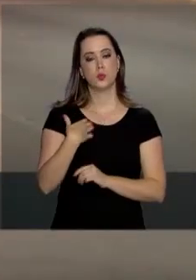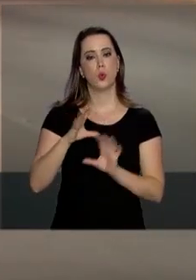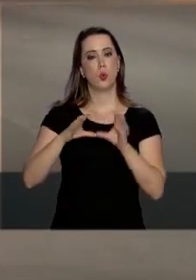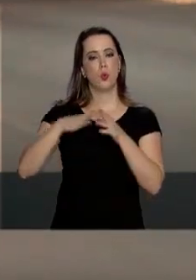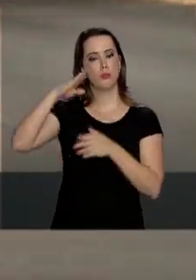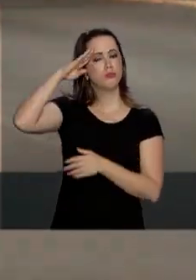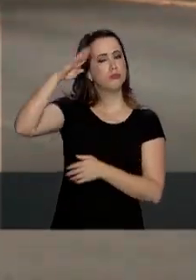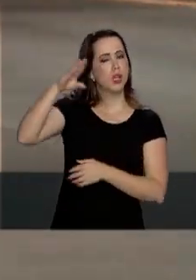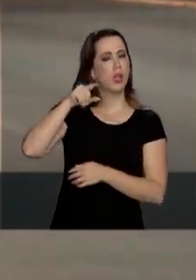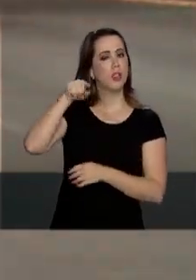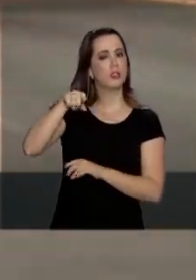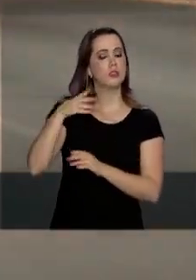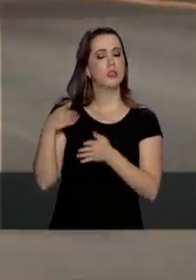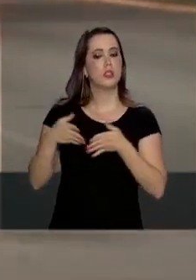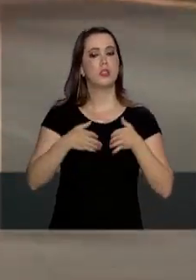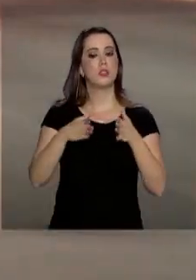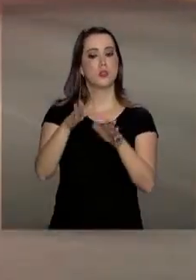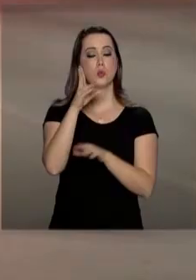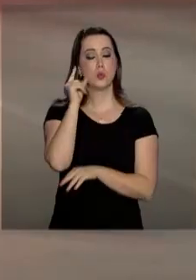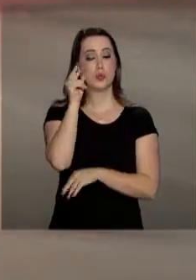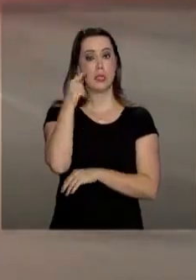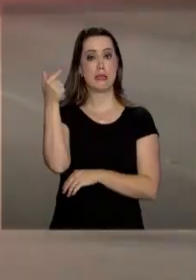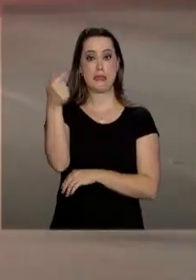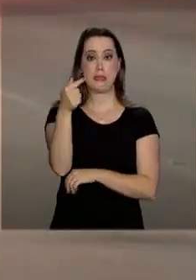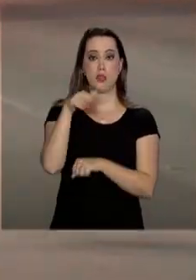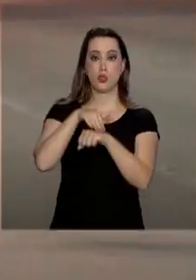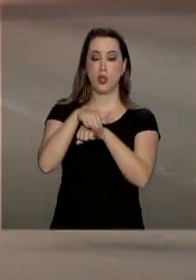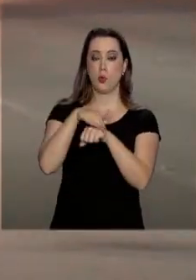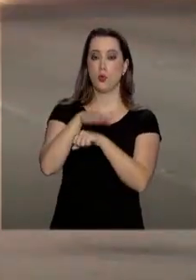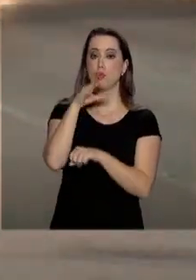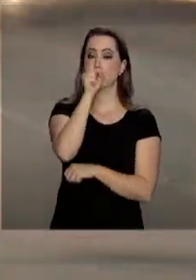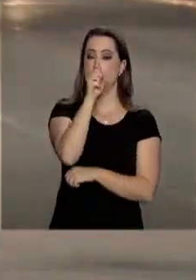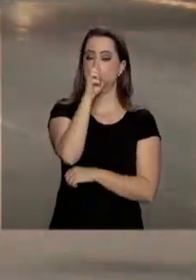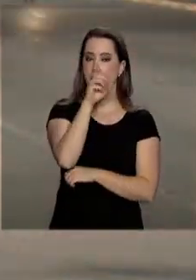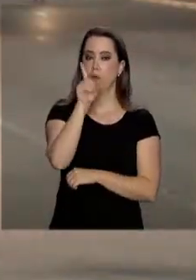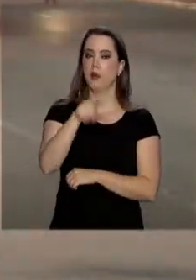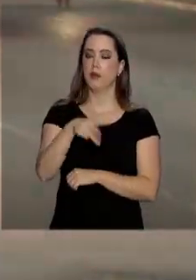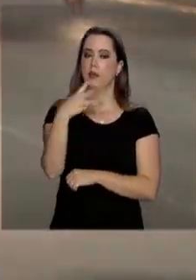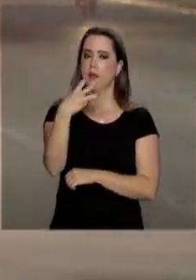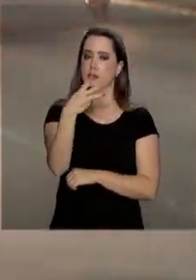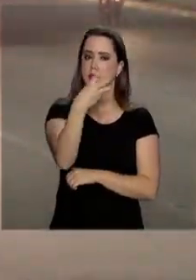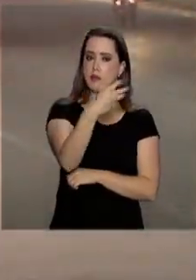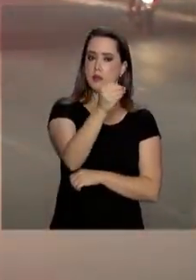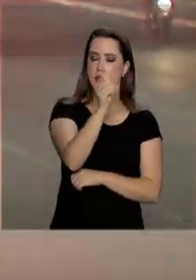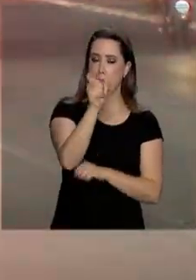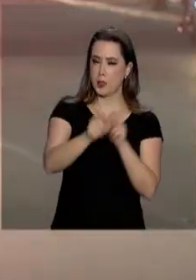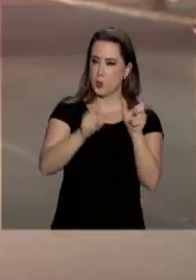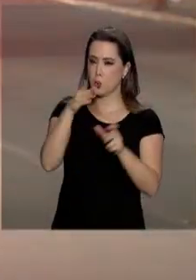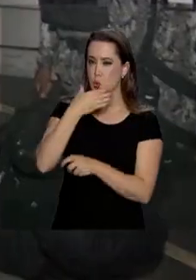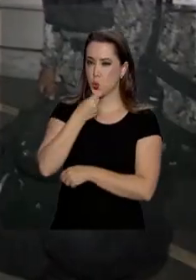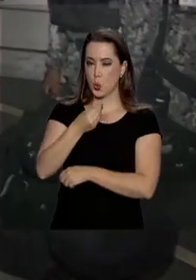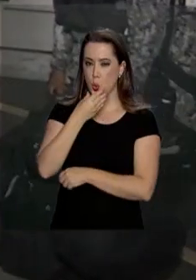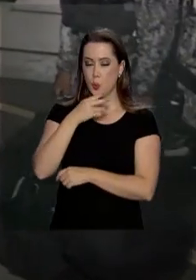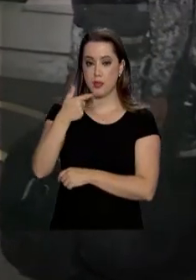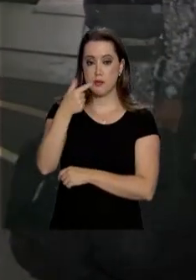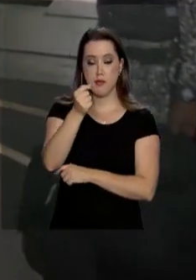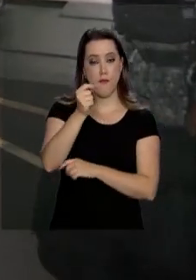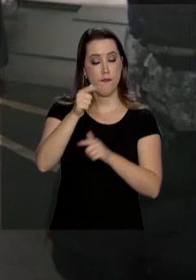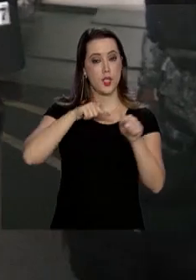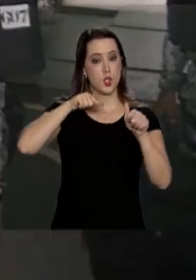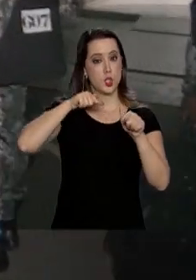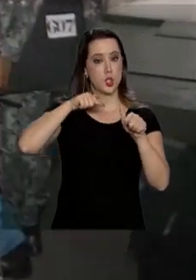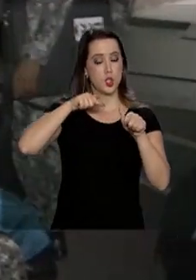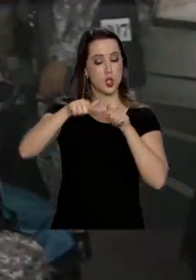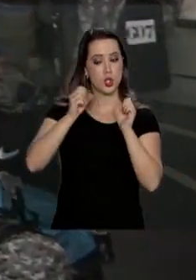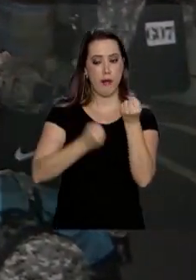da capital cearense desde as sete horas da noite de sábado são 330 homens e 20 viaturas que